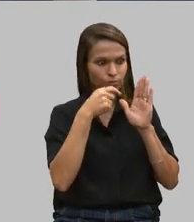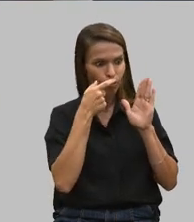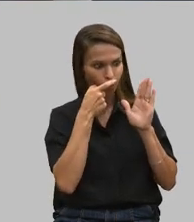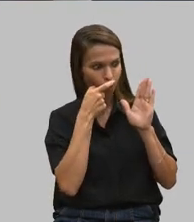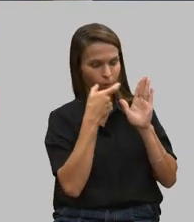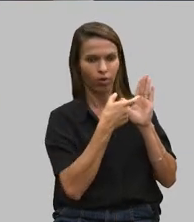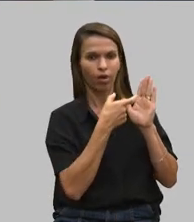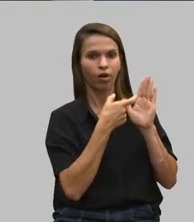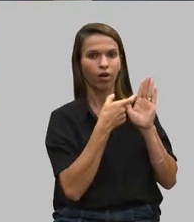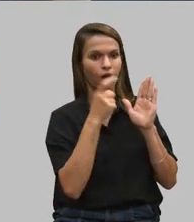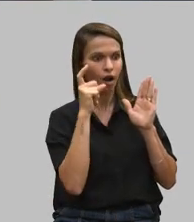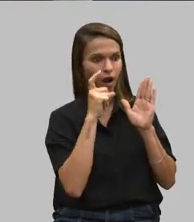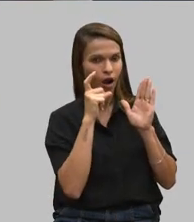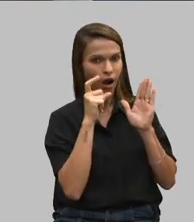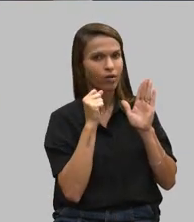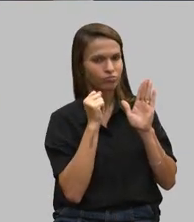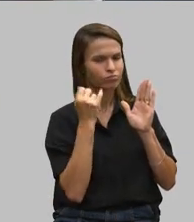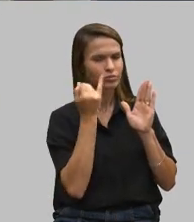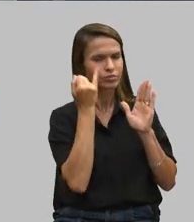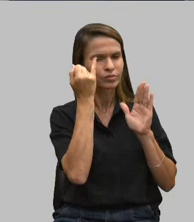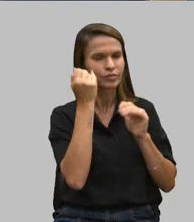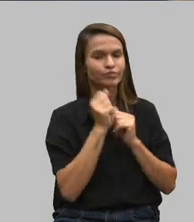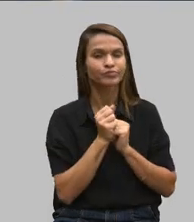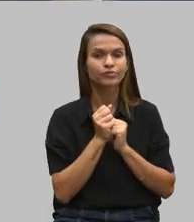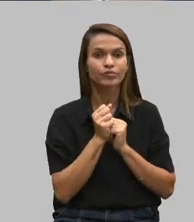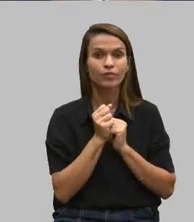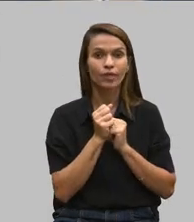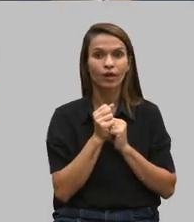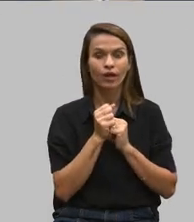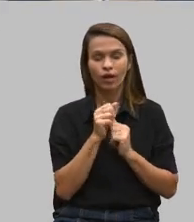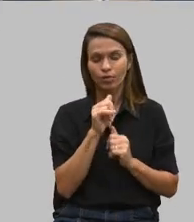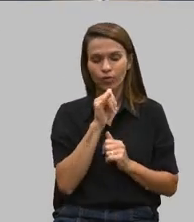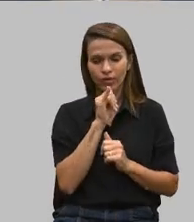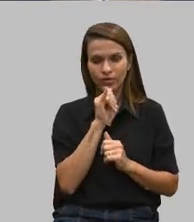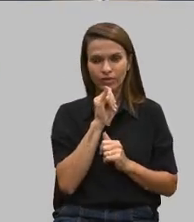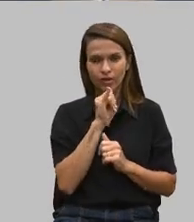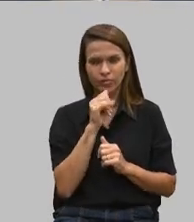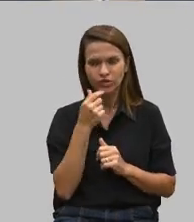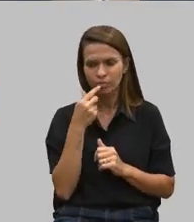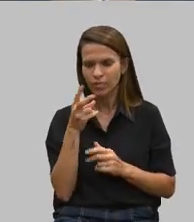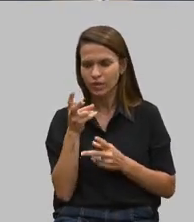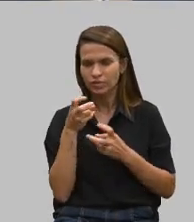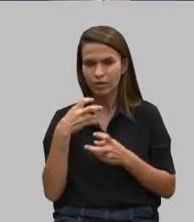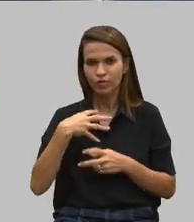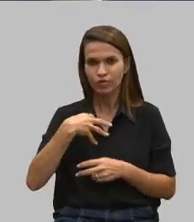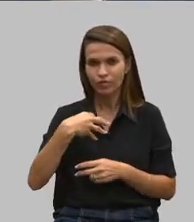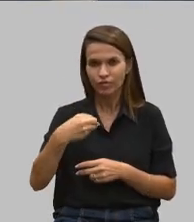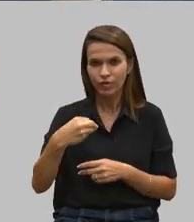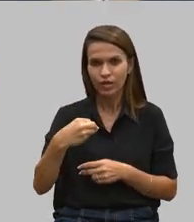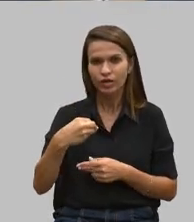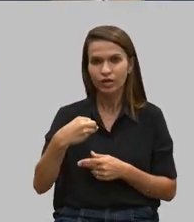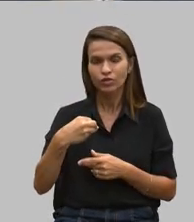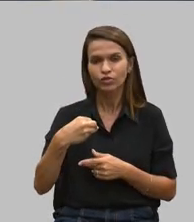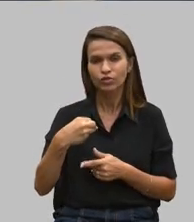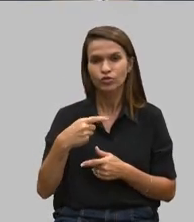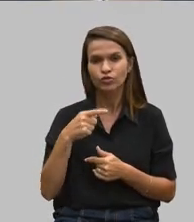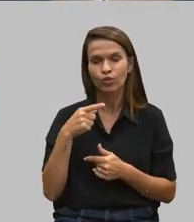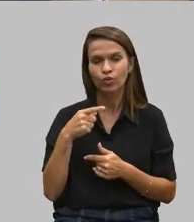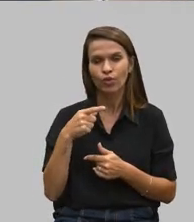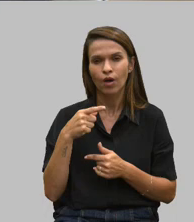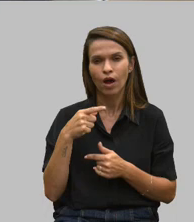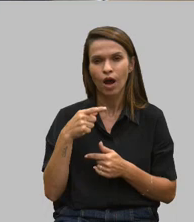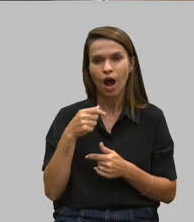nesse momento em que a gente vê por exemplo que os filhos do apresentador da Rede Globo Thiago Leifert